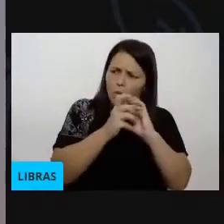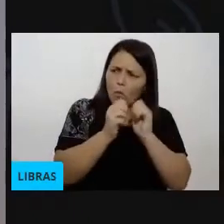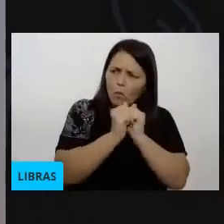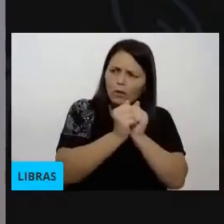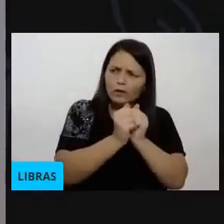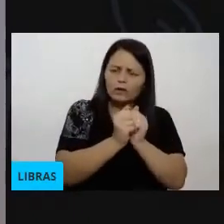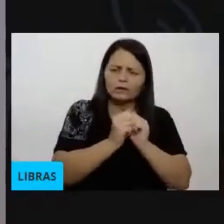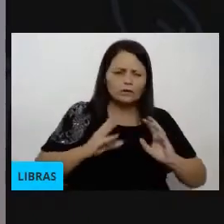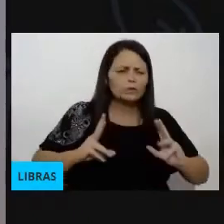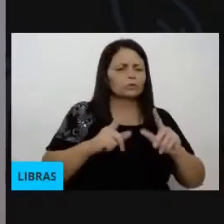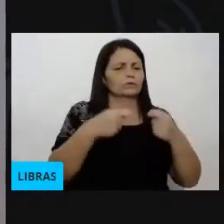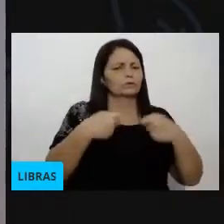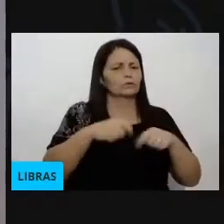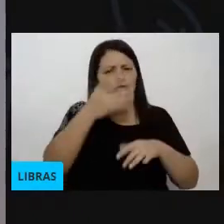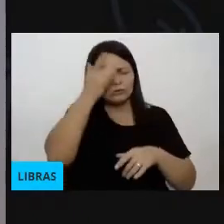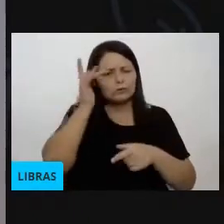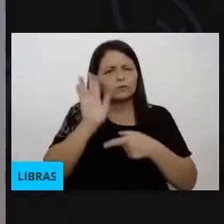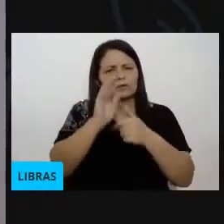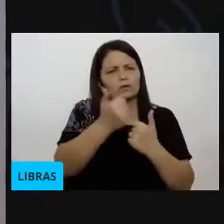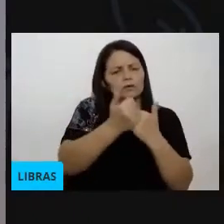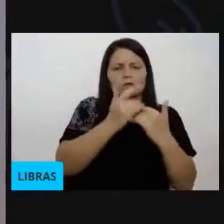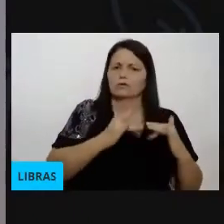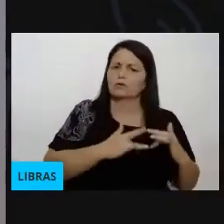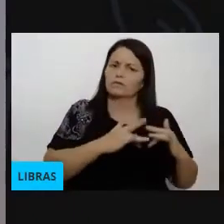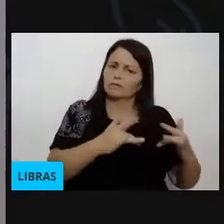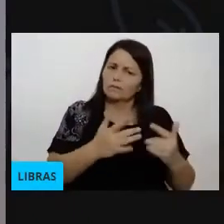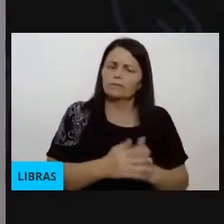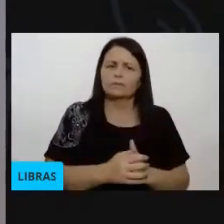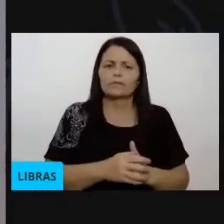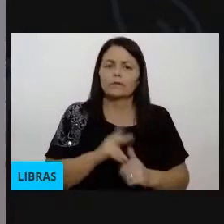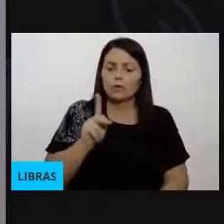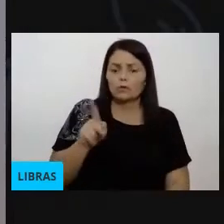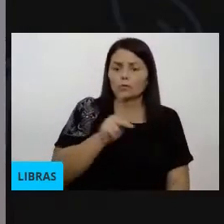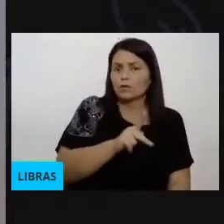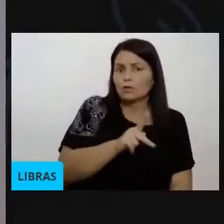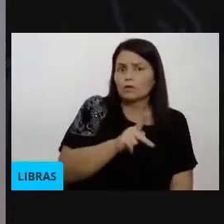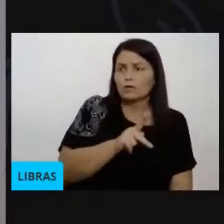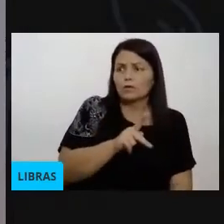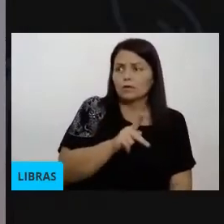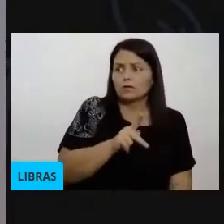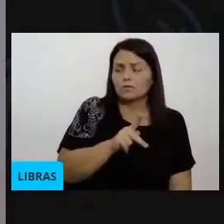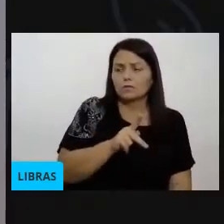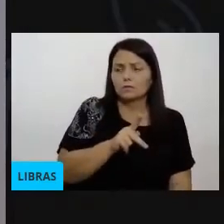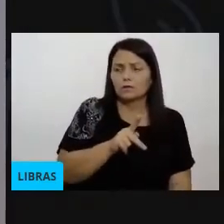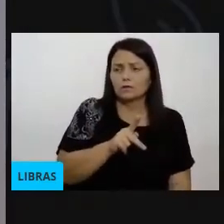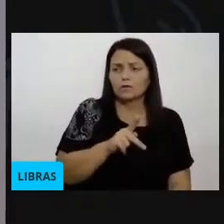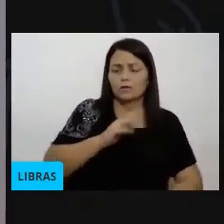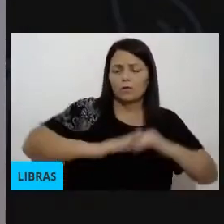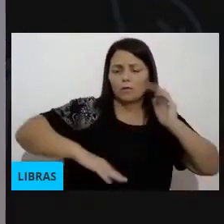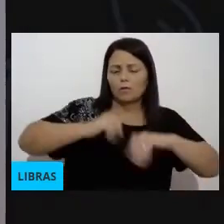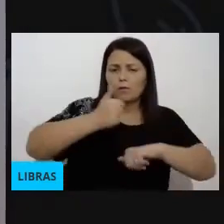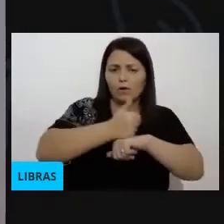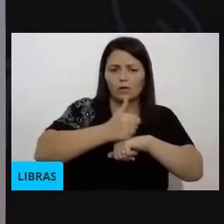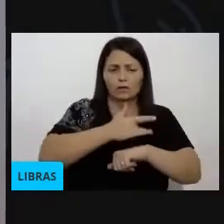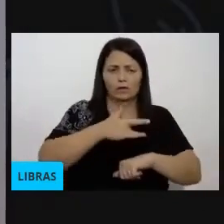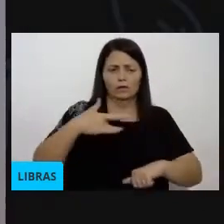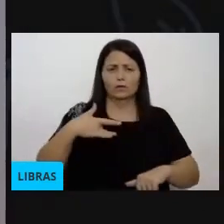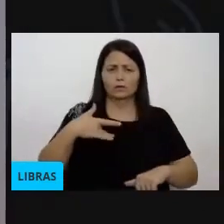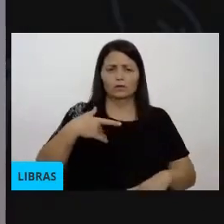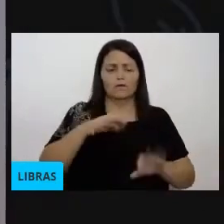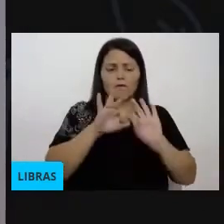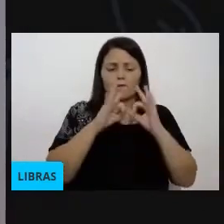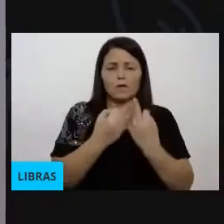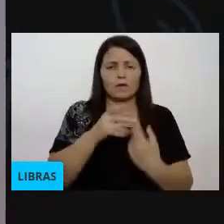porque todo mundo está precisando de ajuda. Os professores, os profissionais de saúde, os